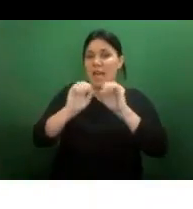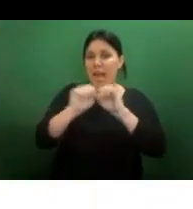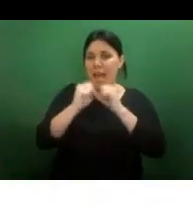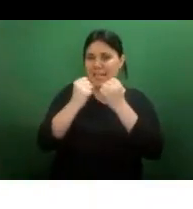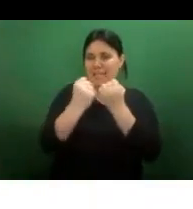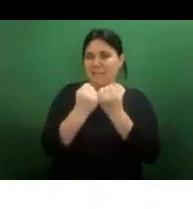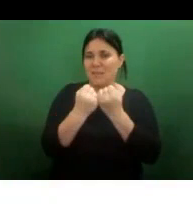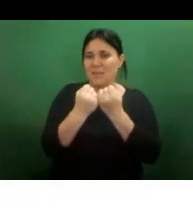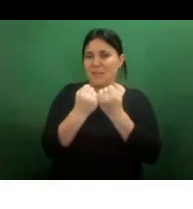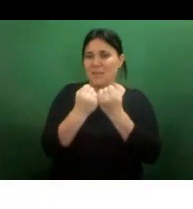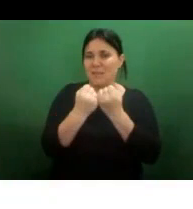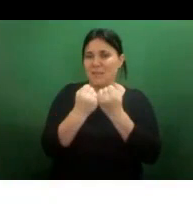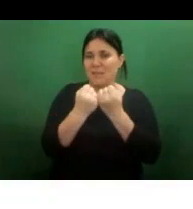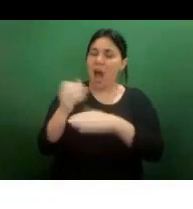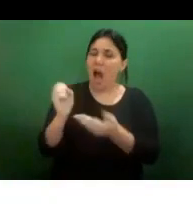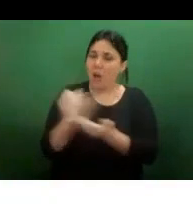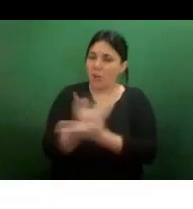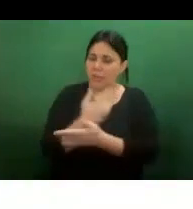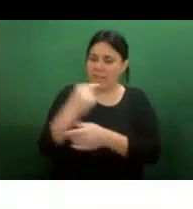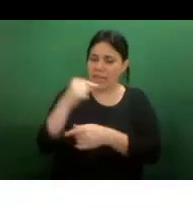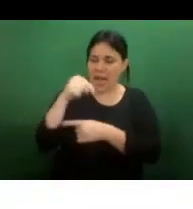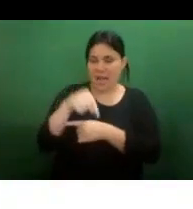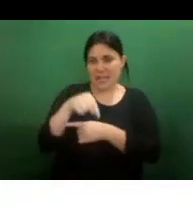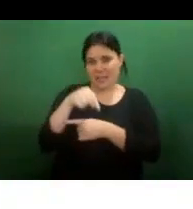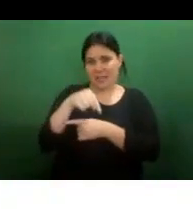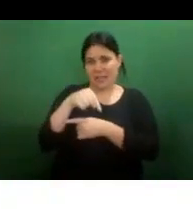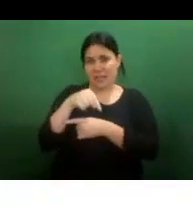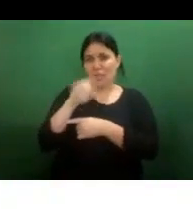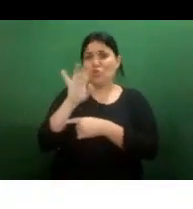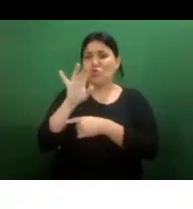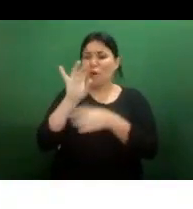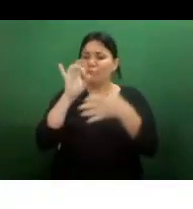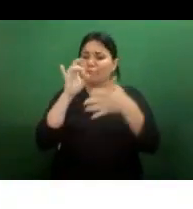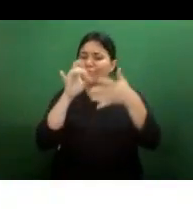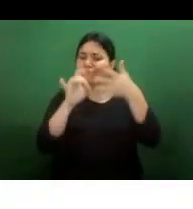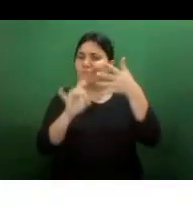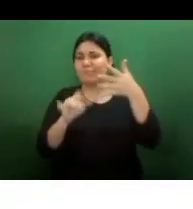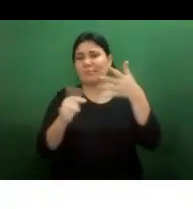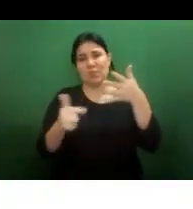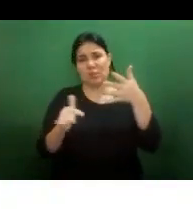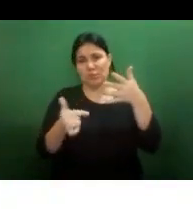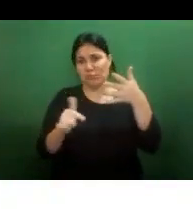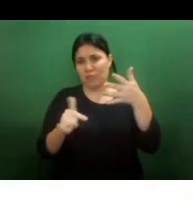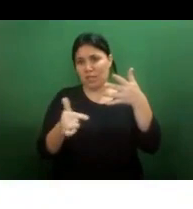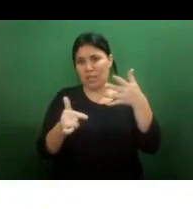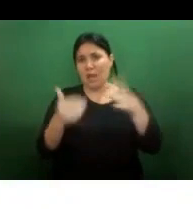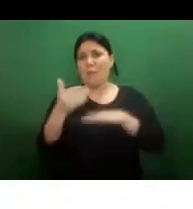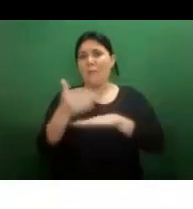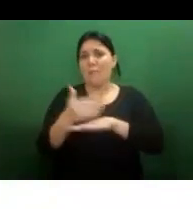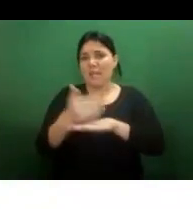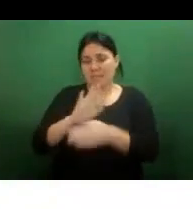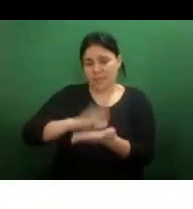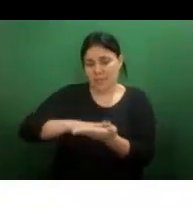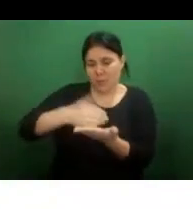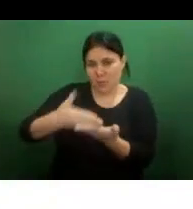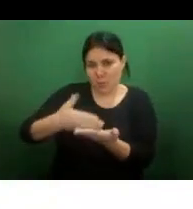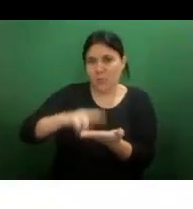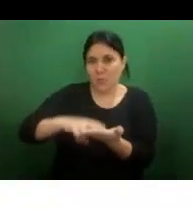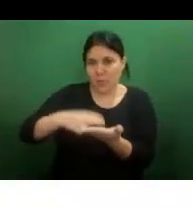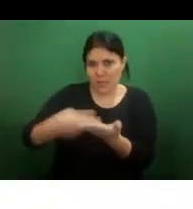no WebConf e já destaco que nós não teremos a participação das nossas intérpretes